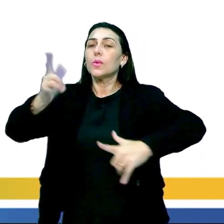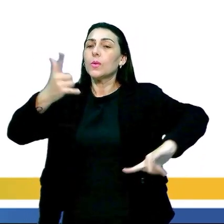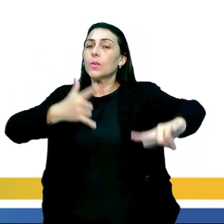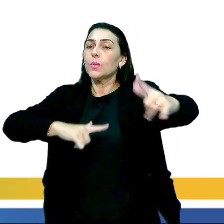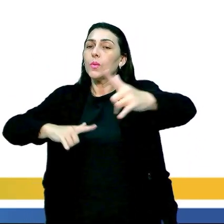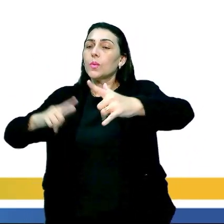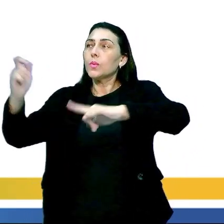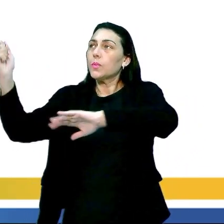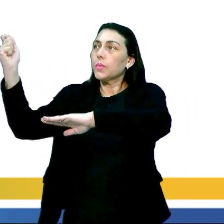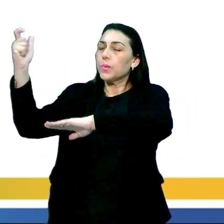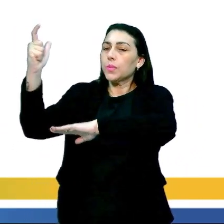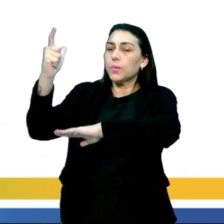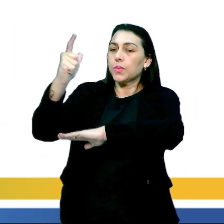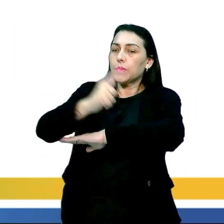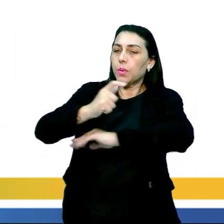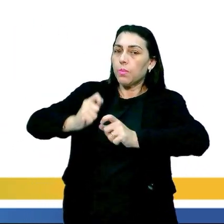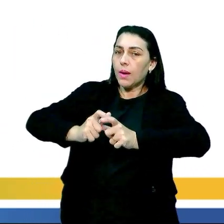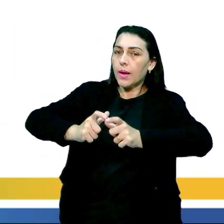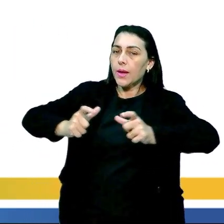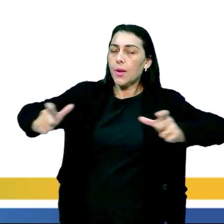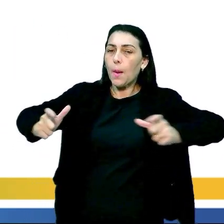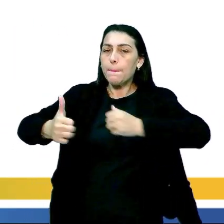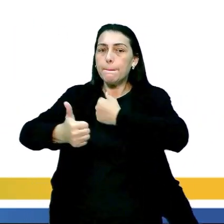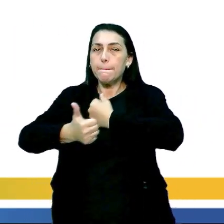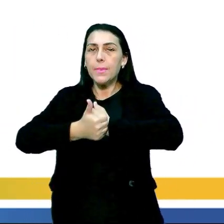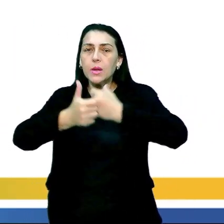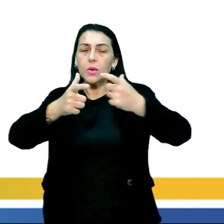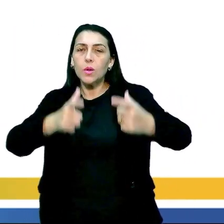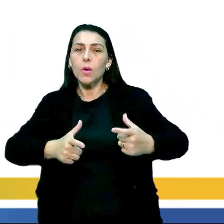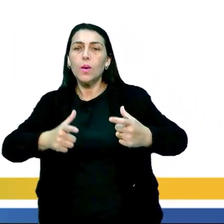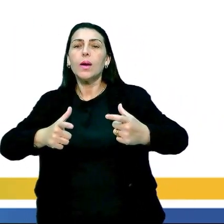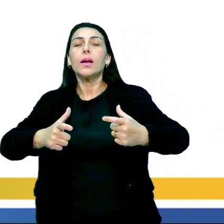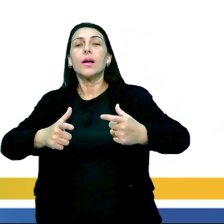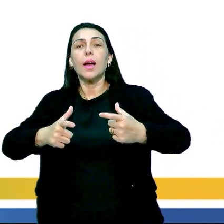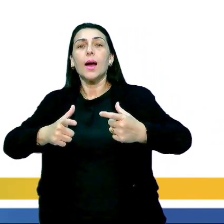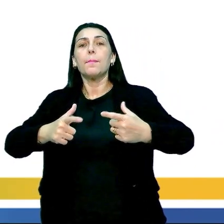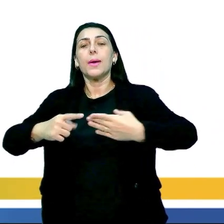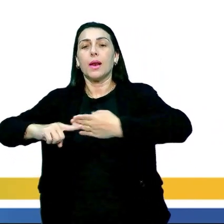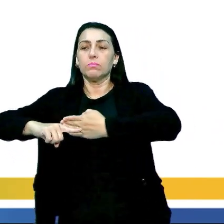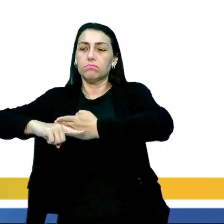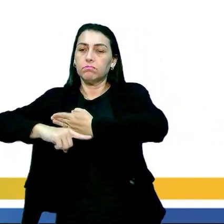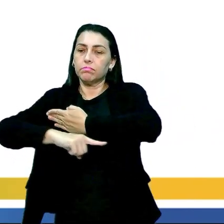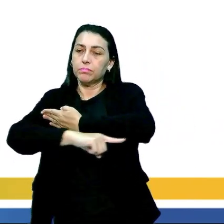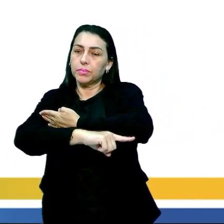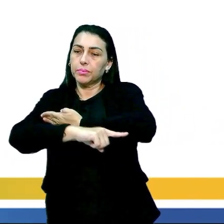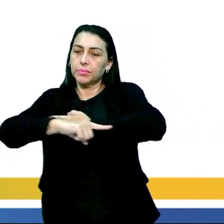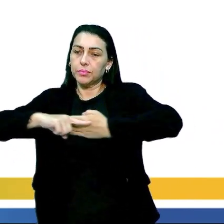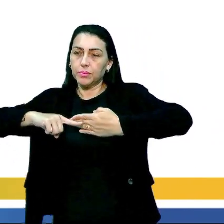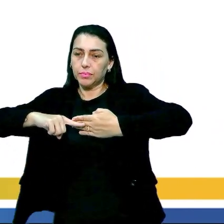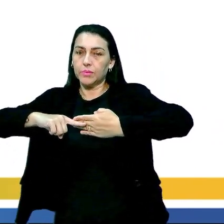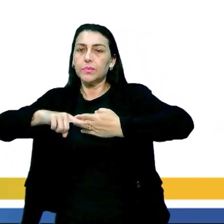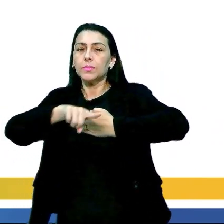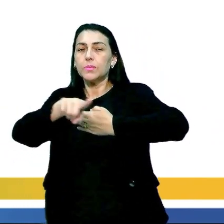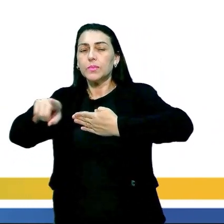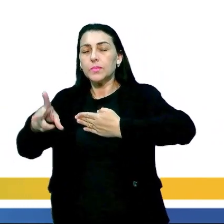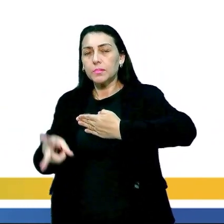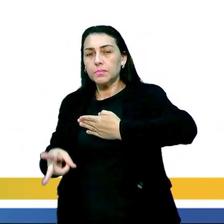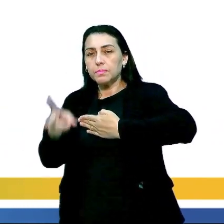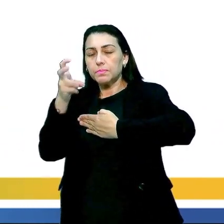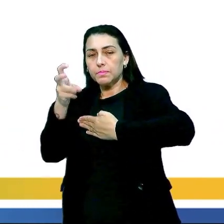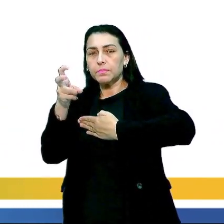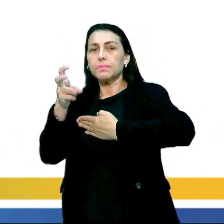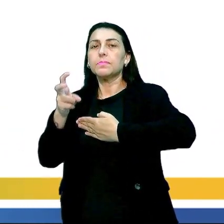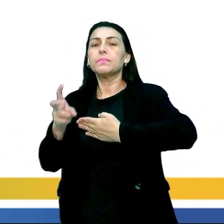solar ela se torna maior próximo à região cortada pela linha do Equador, conforme vocês podem